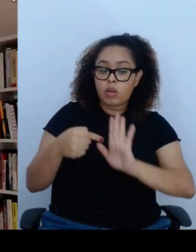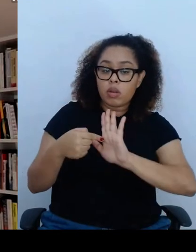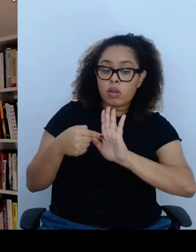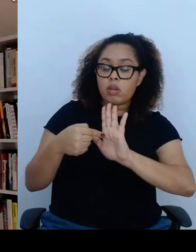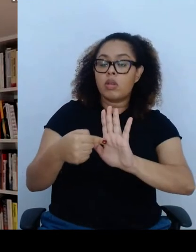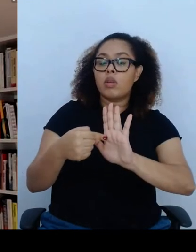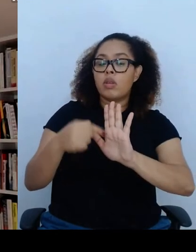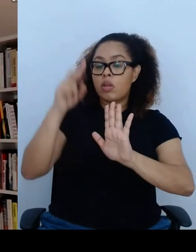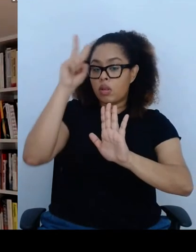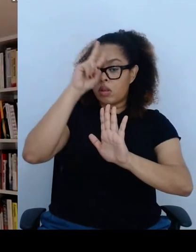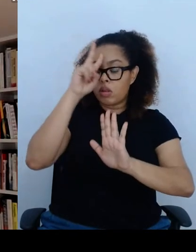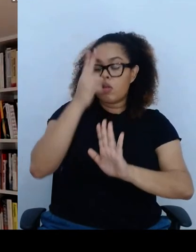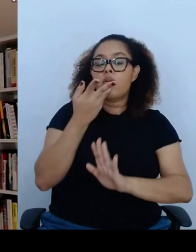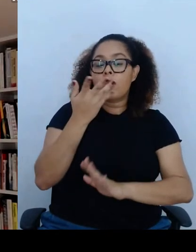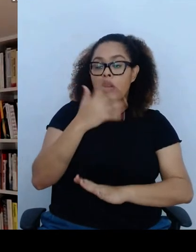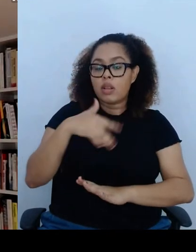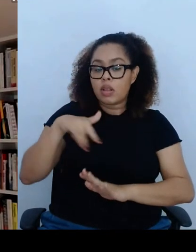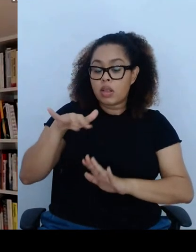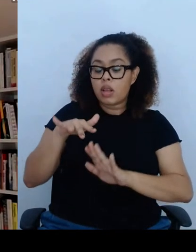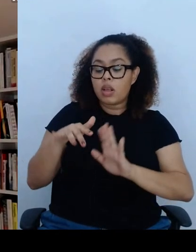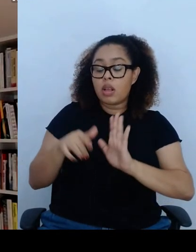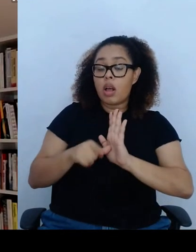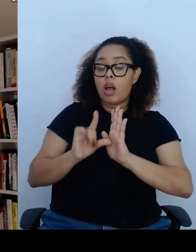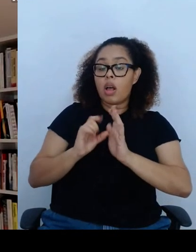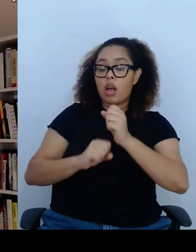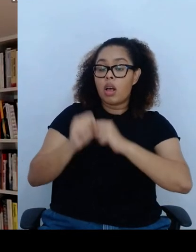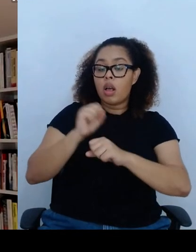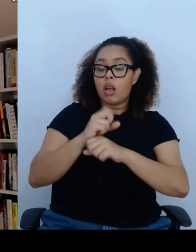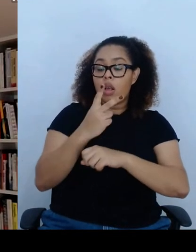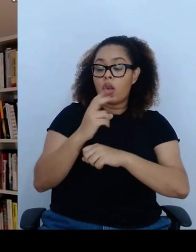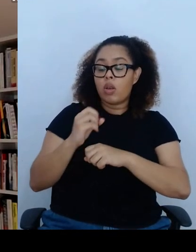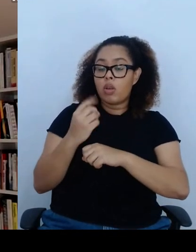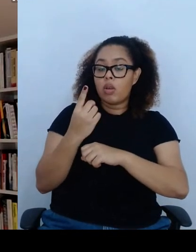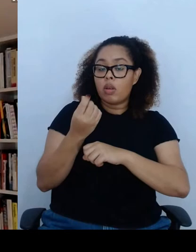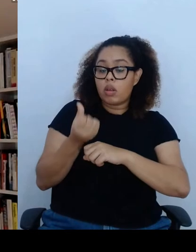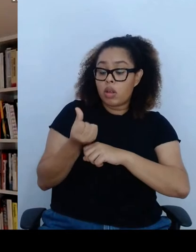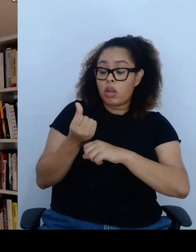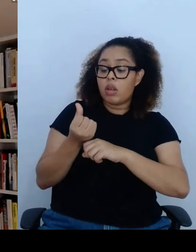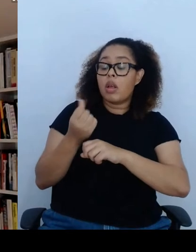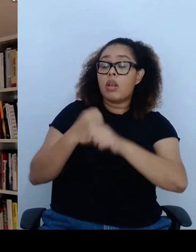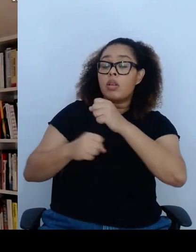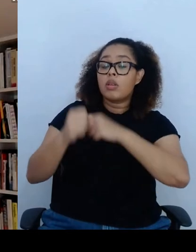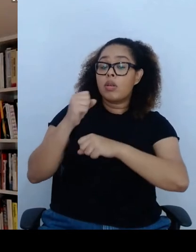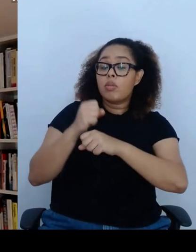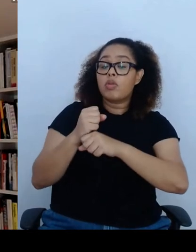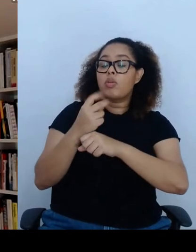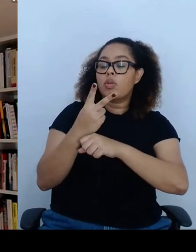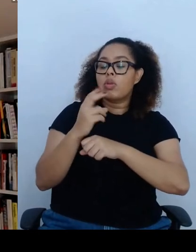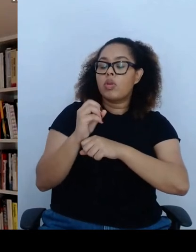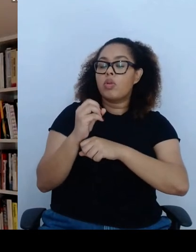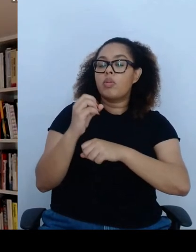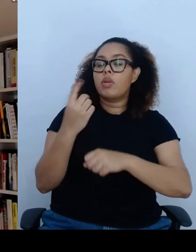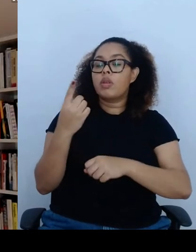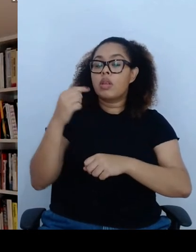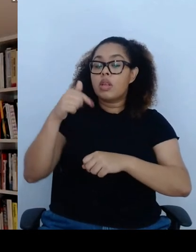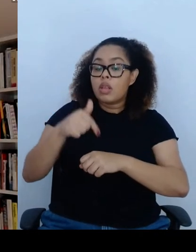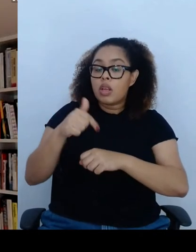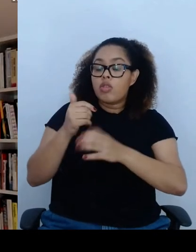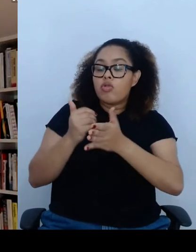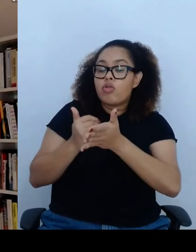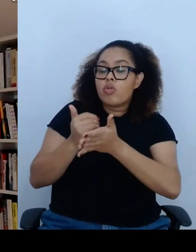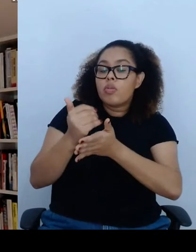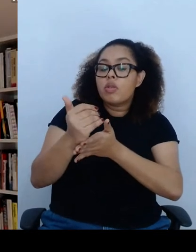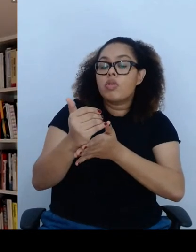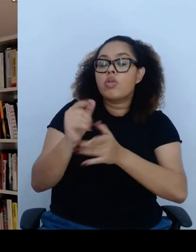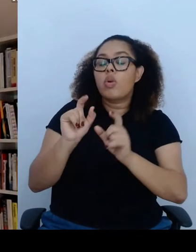em 2016 é só a partir de 2017 com histórias da sexualidade que toda a programação passa a ser